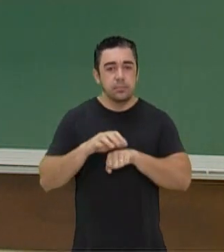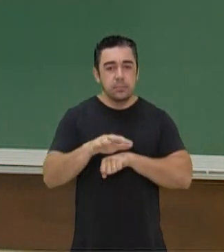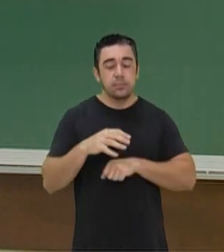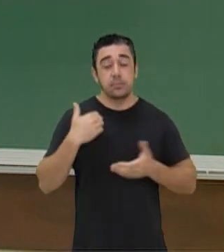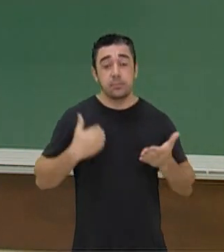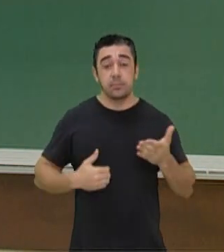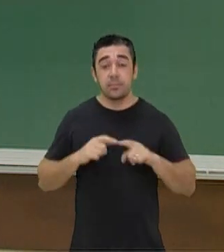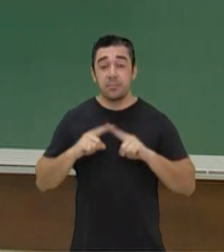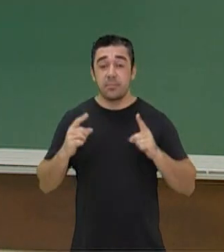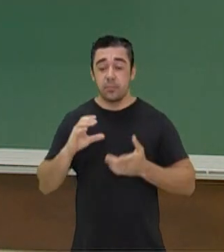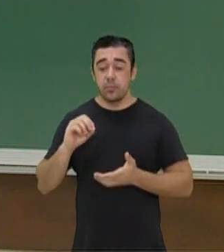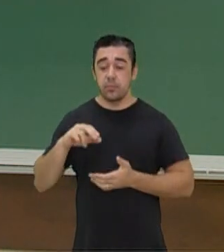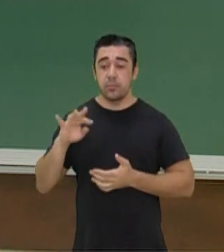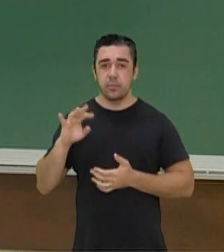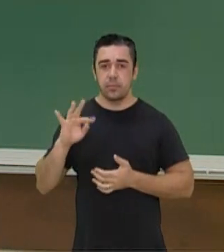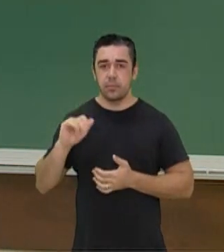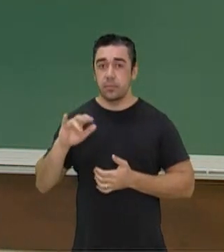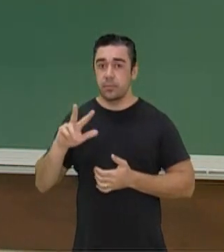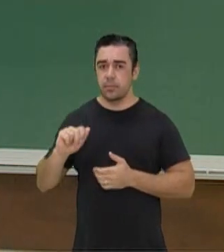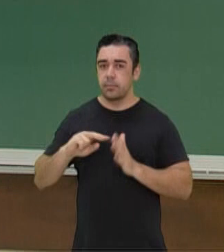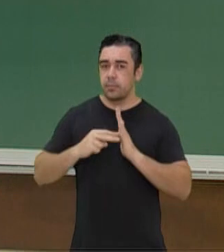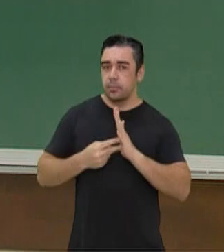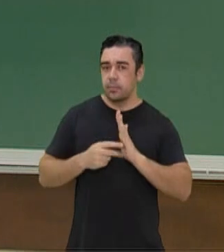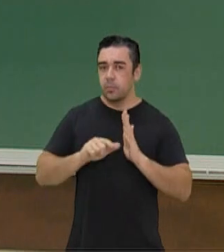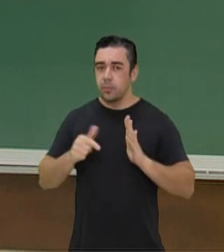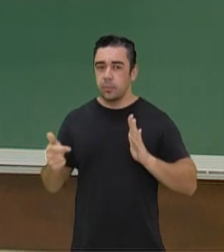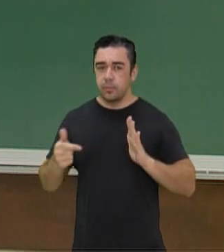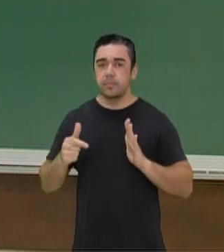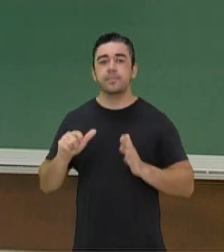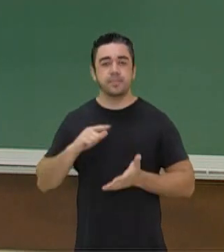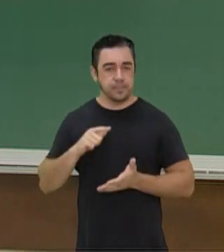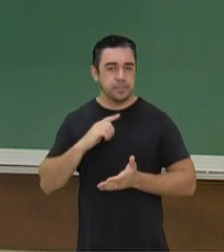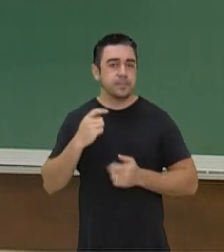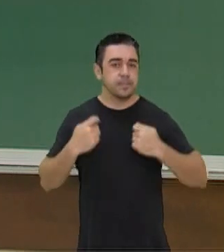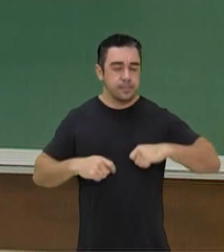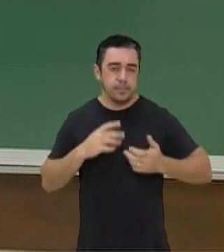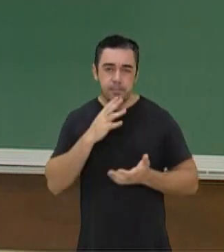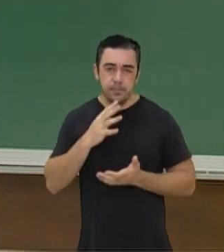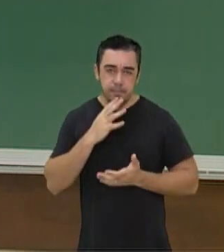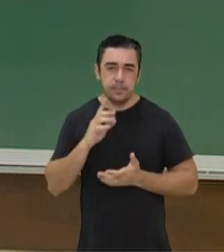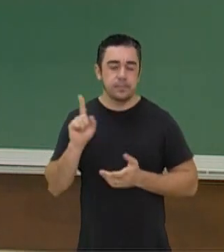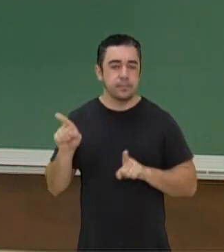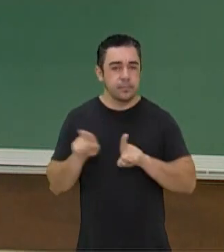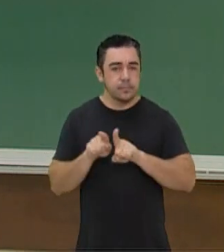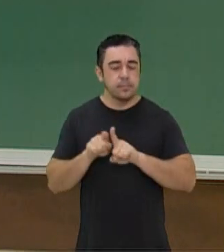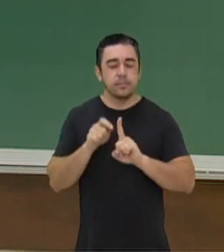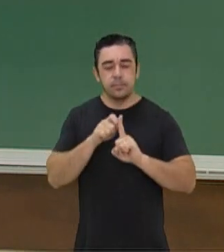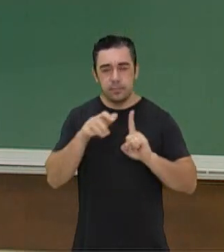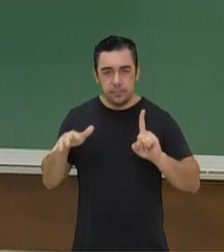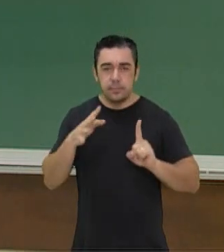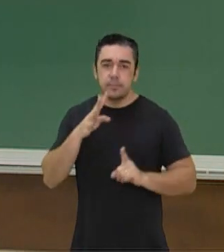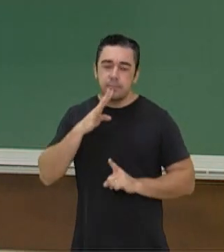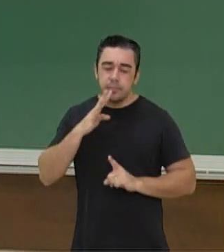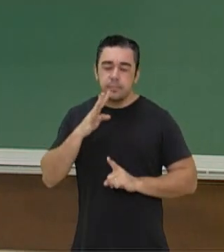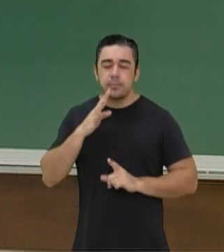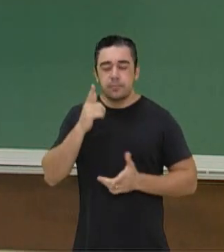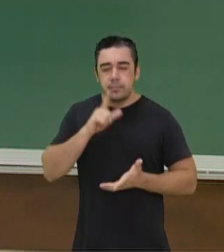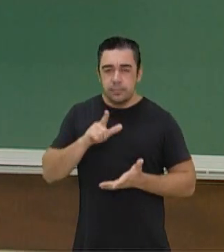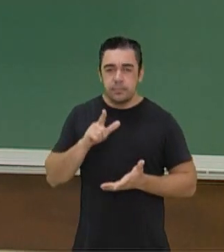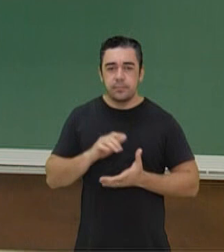verdade, conotativamente tem um outro significado que eu tenho que conhecer, as figuras, para conseguir dar conta